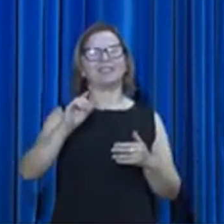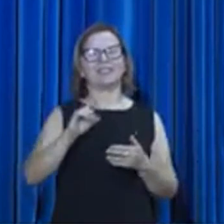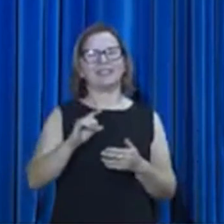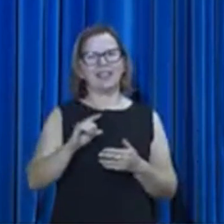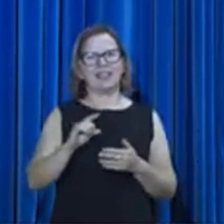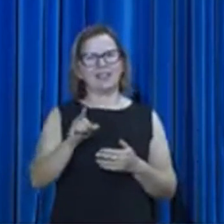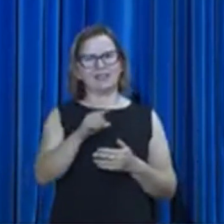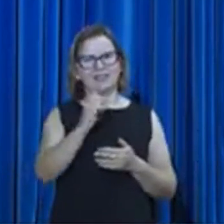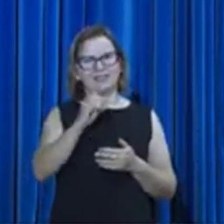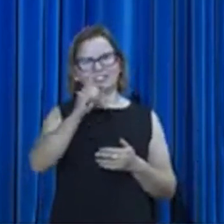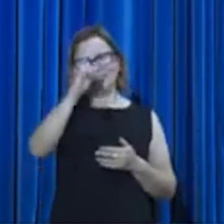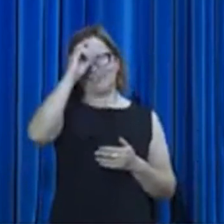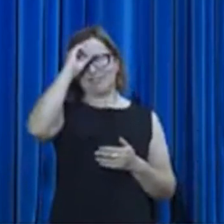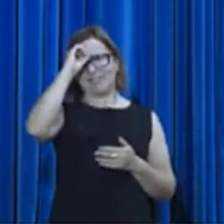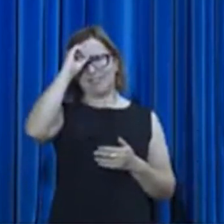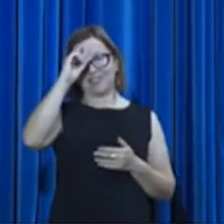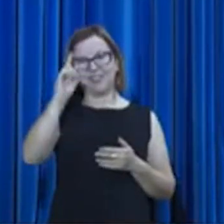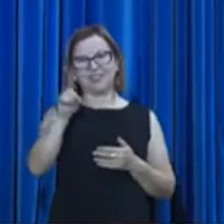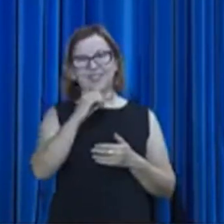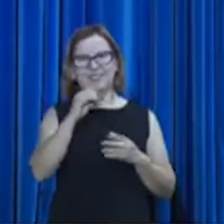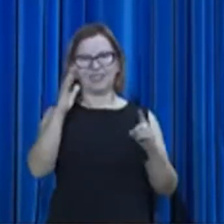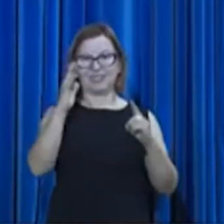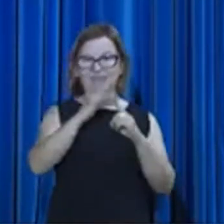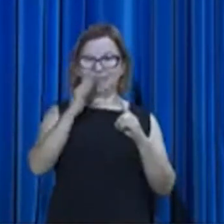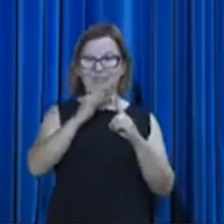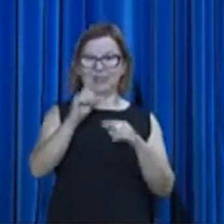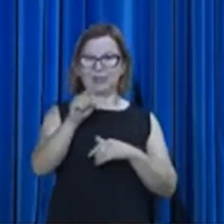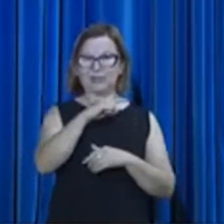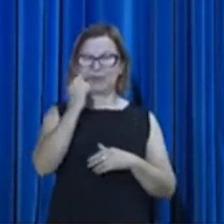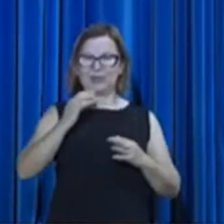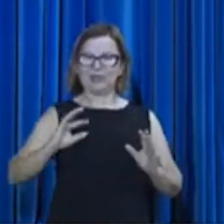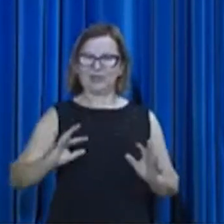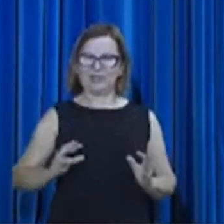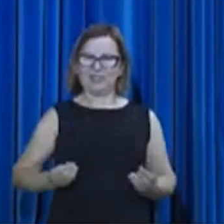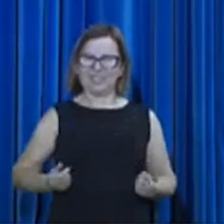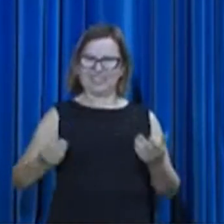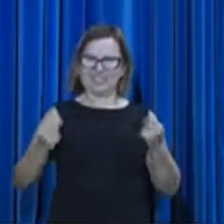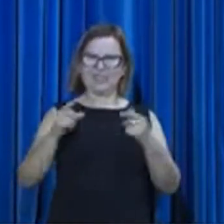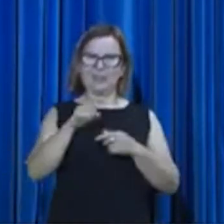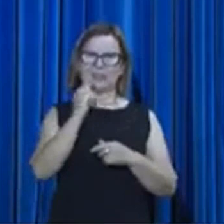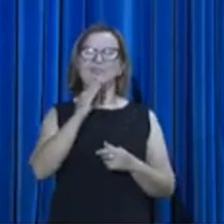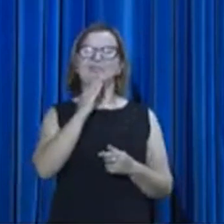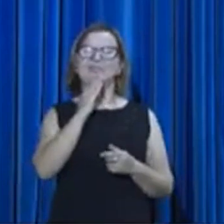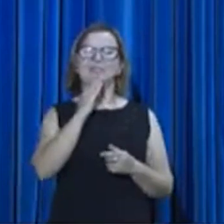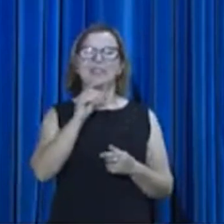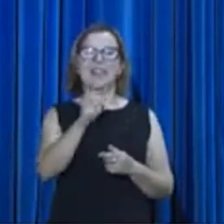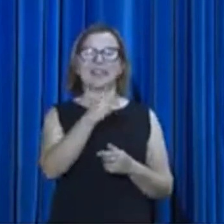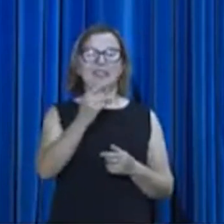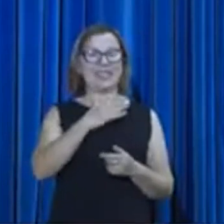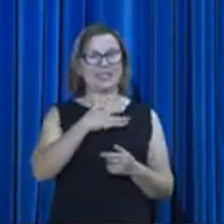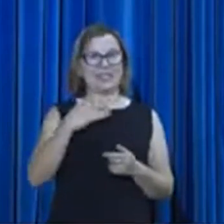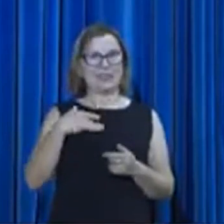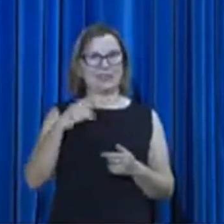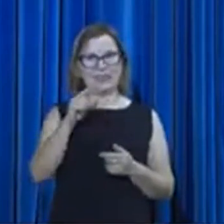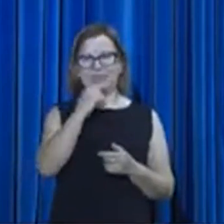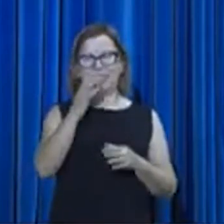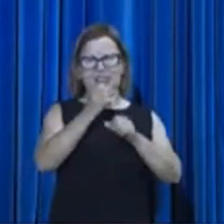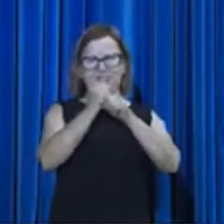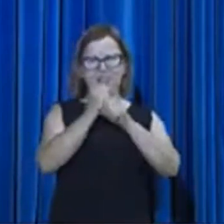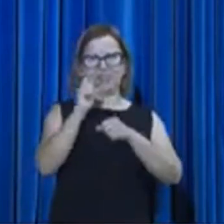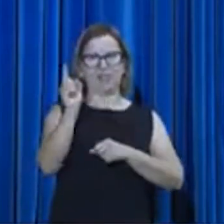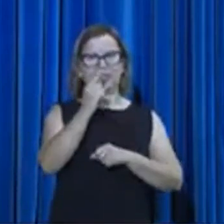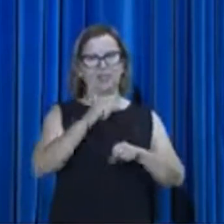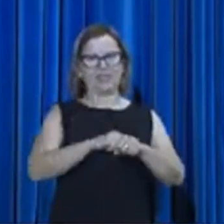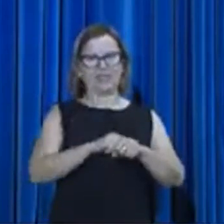nossa influência, nosso dinheiro, nosso conhecimento, nossa saúde, nossa força, nosso tempo,